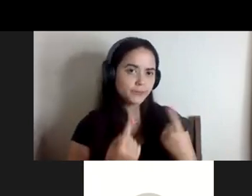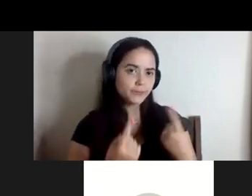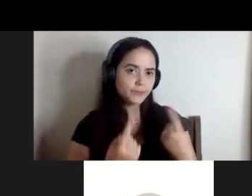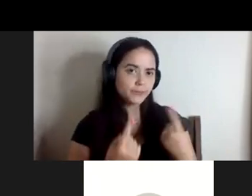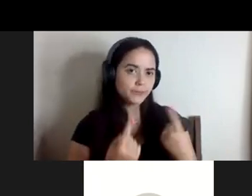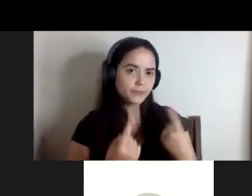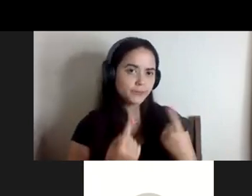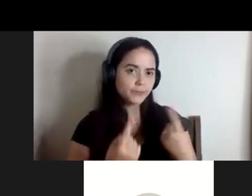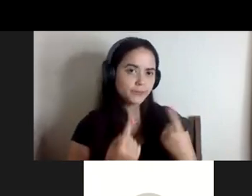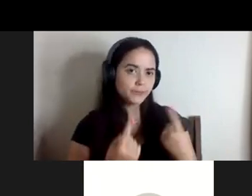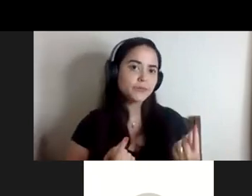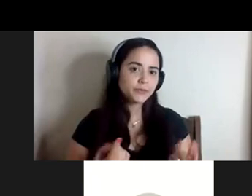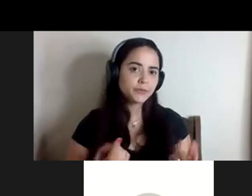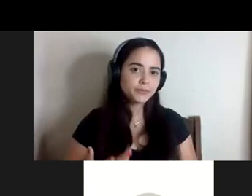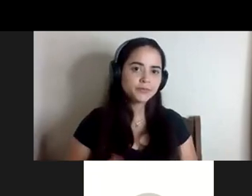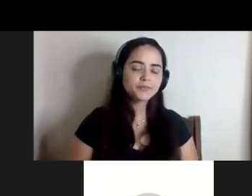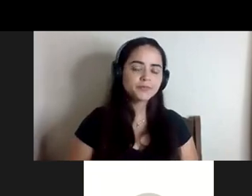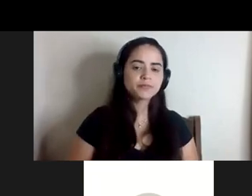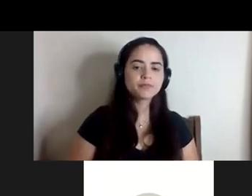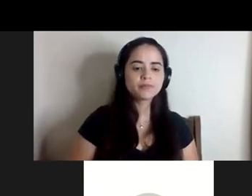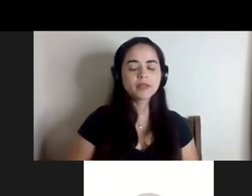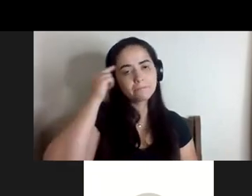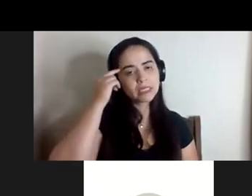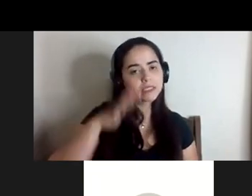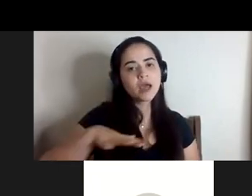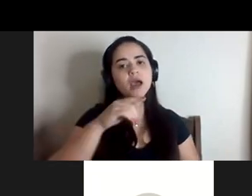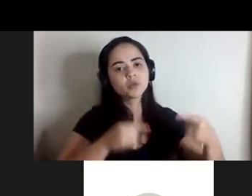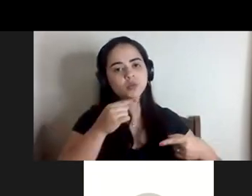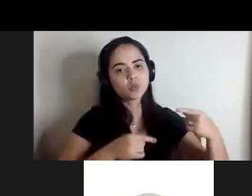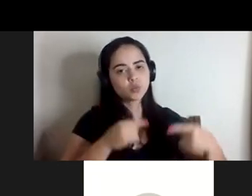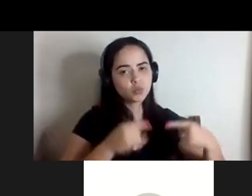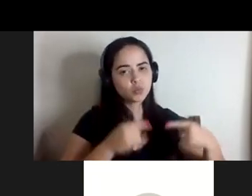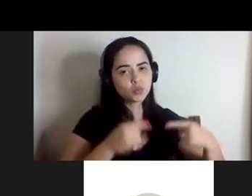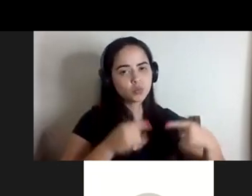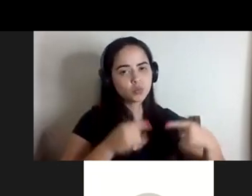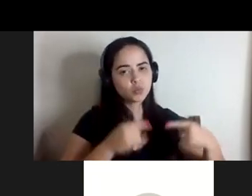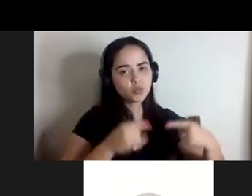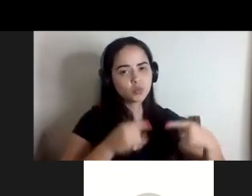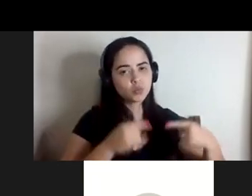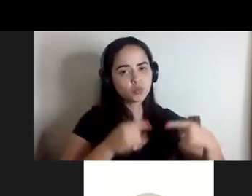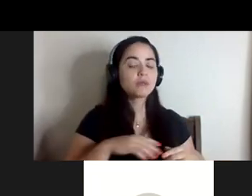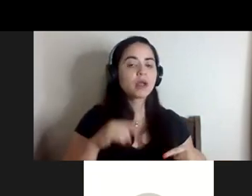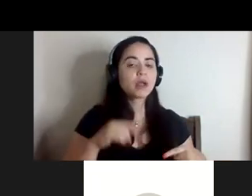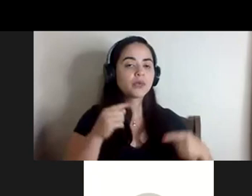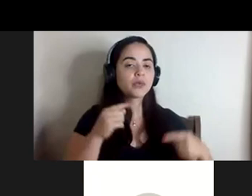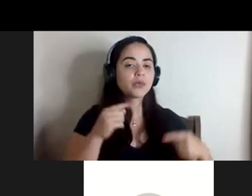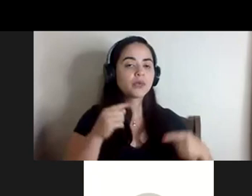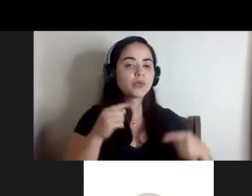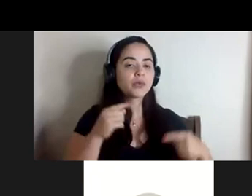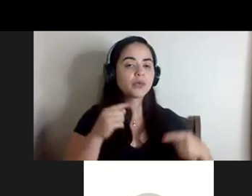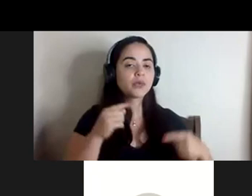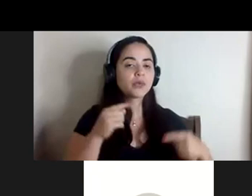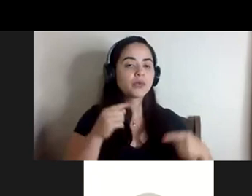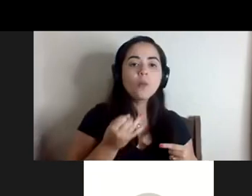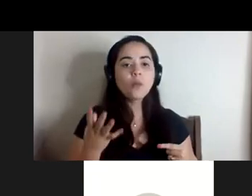aqui o nosso campo de discussão, quais são os interesses que